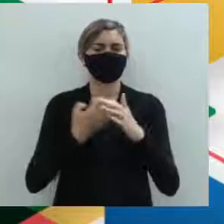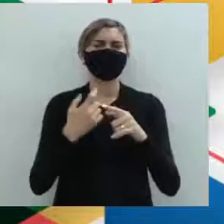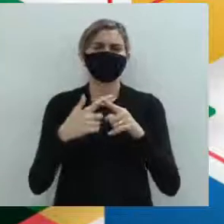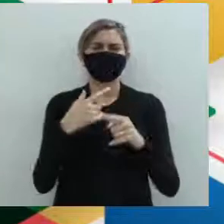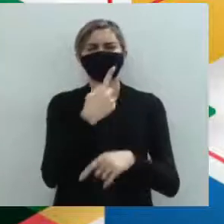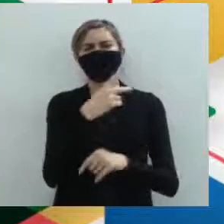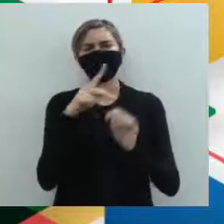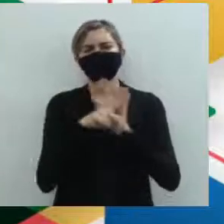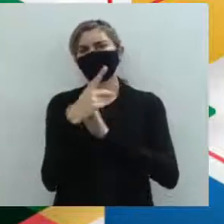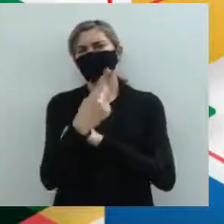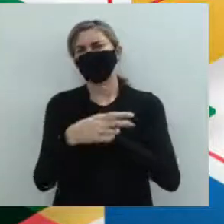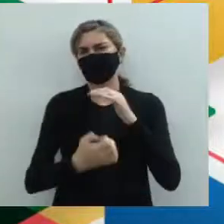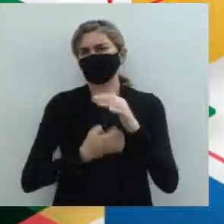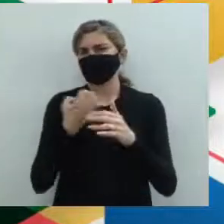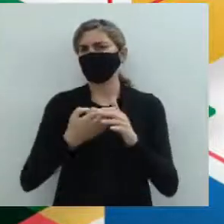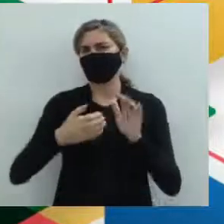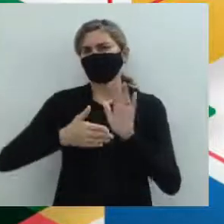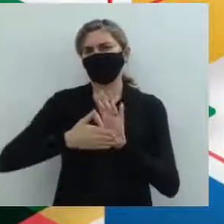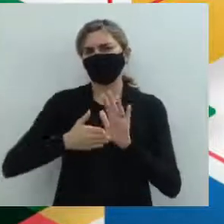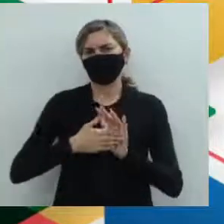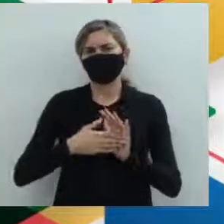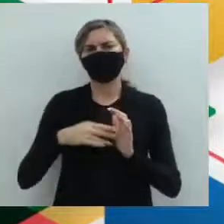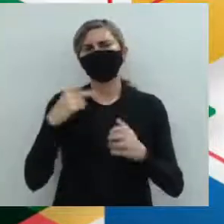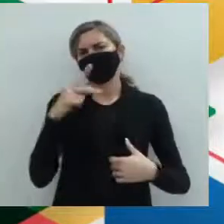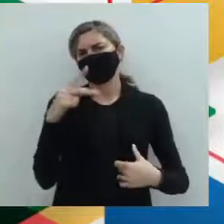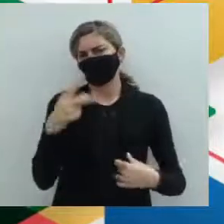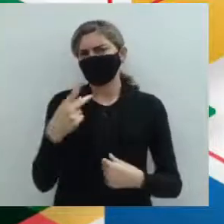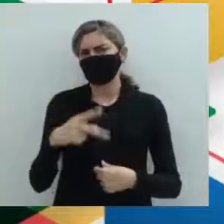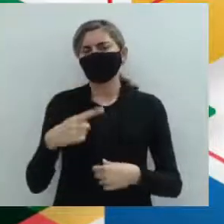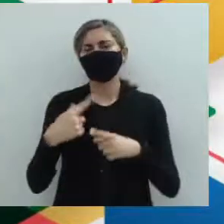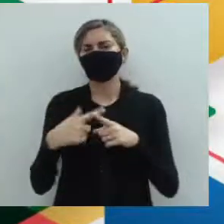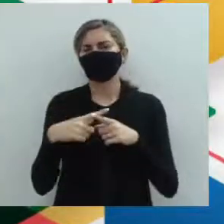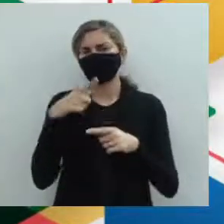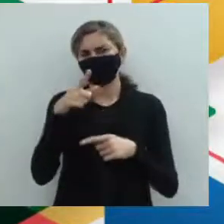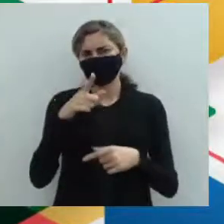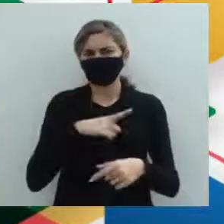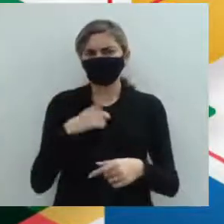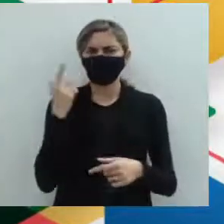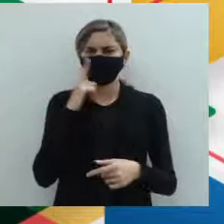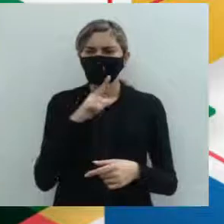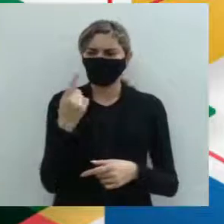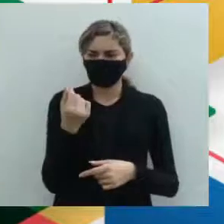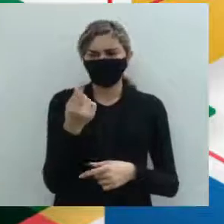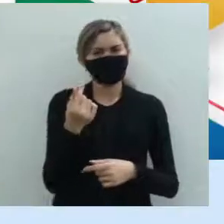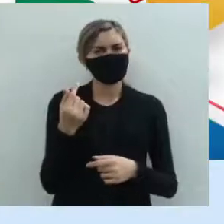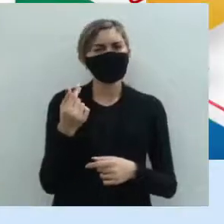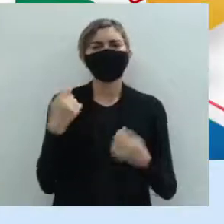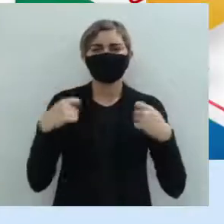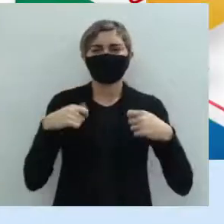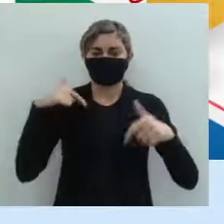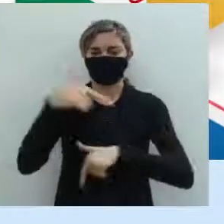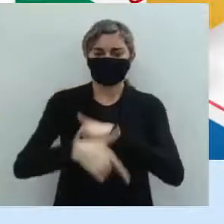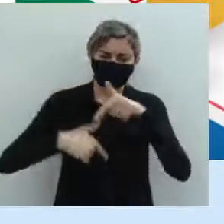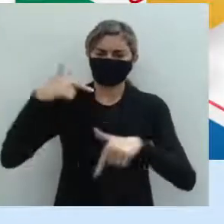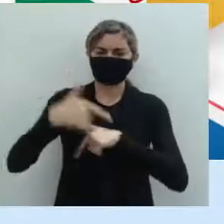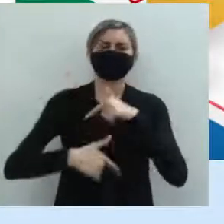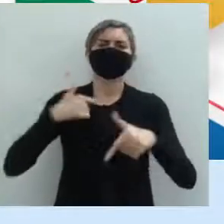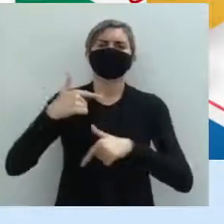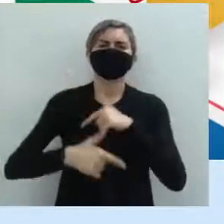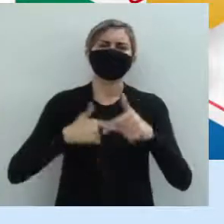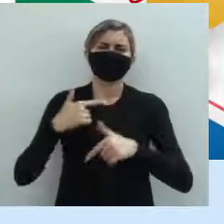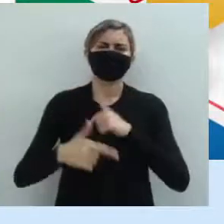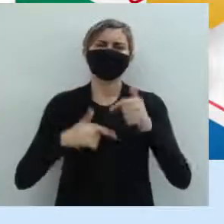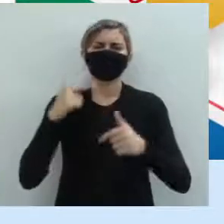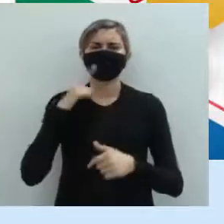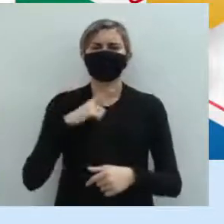é a própria empresa. É uma meta imposta por ele mesmo, porque para ele ter um rendimento diário, ele vai ter que trabalhar para que ele